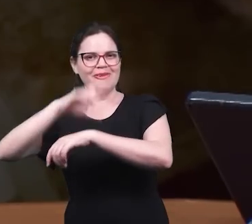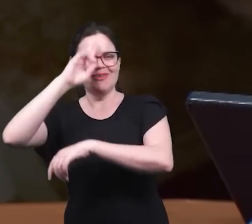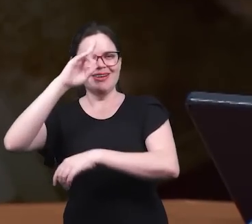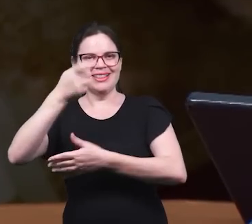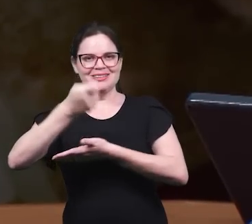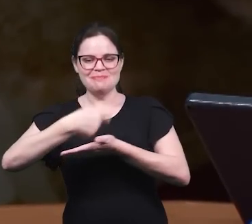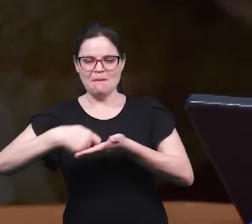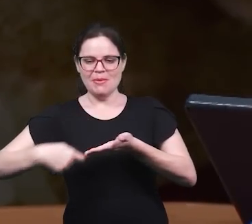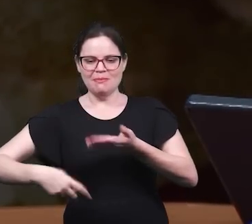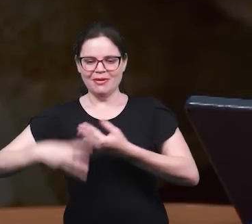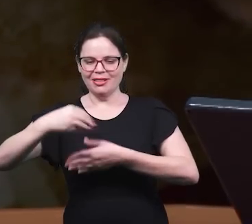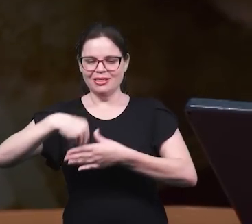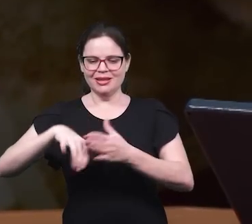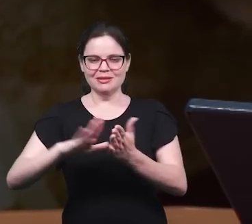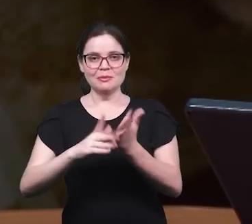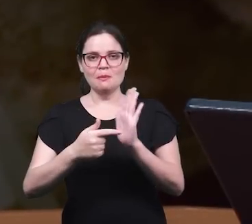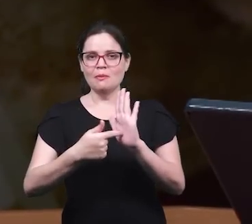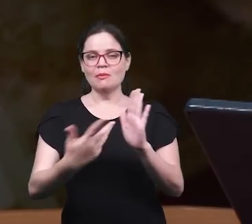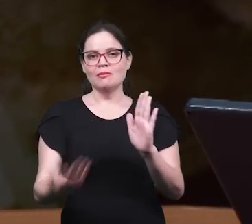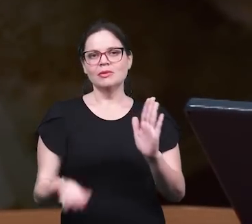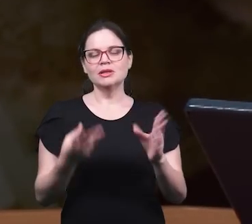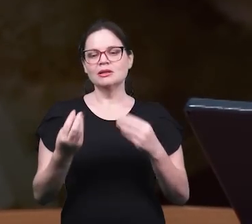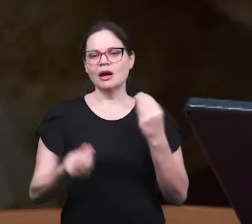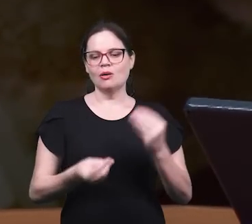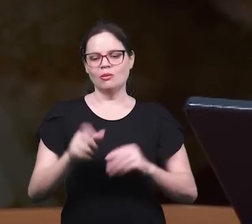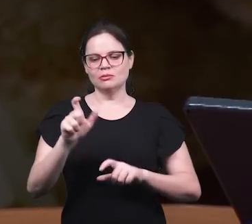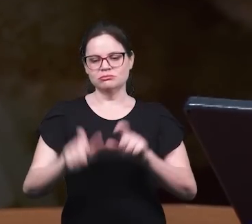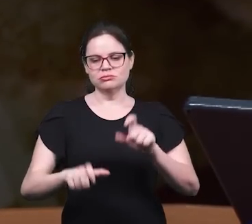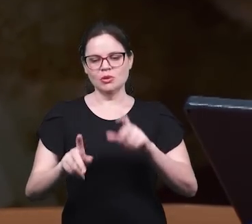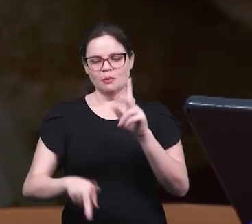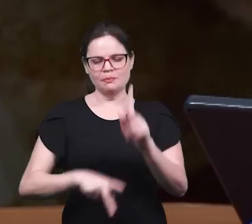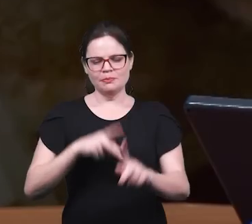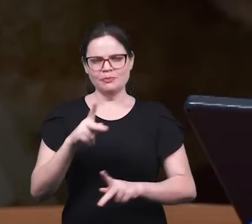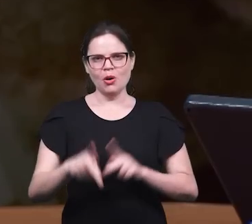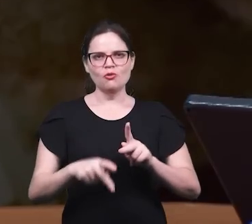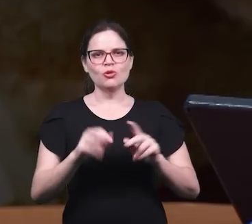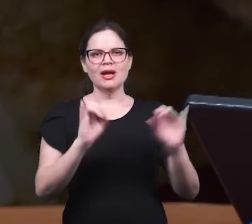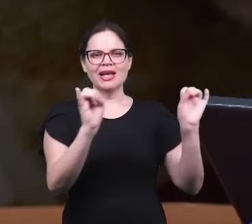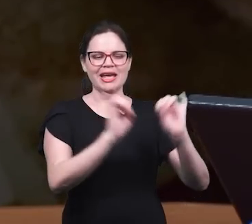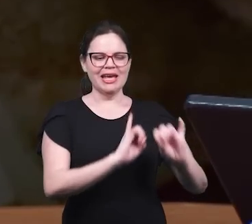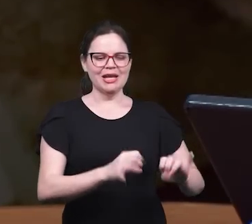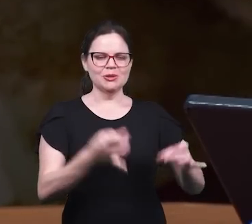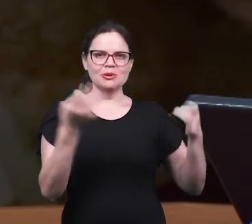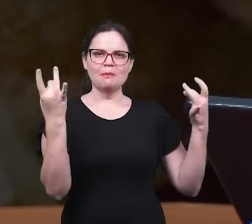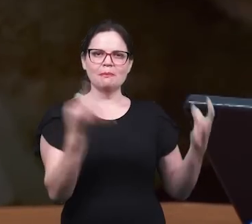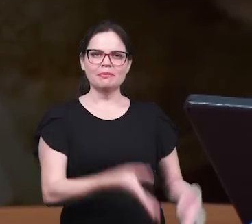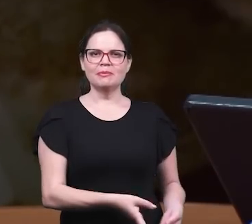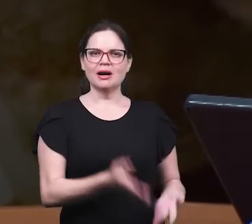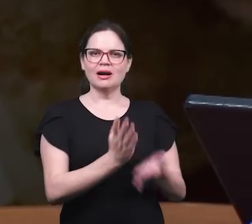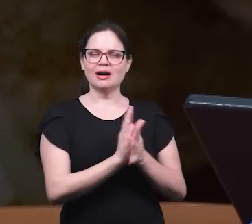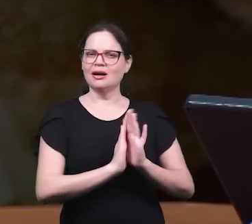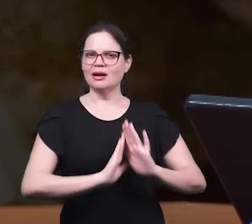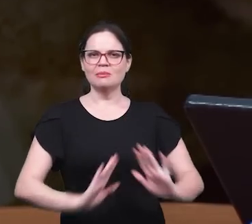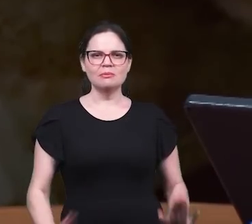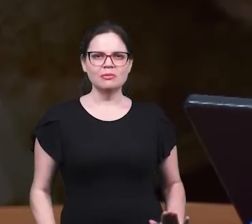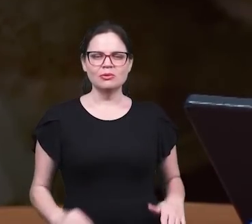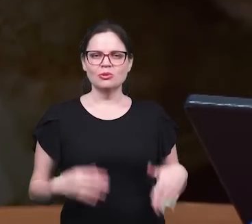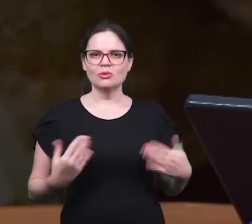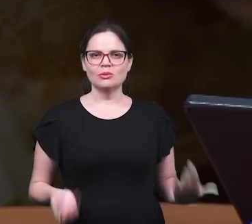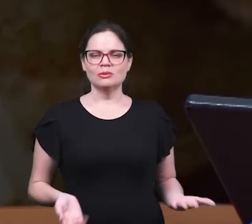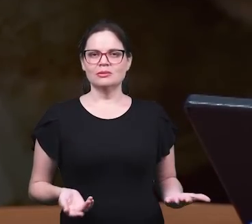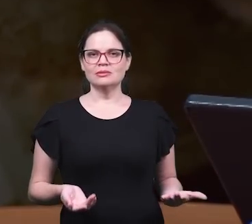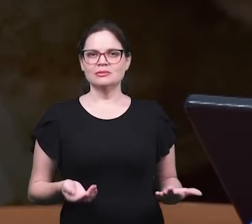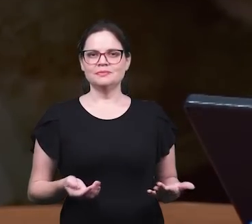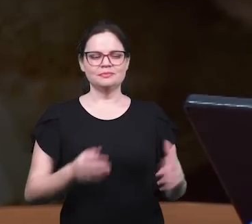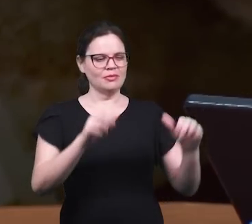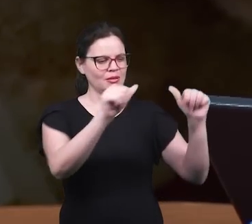palavra, registra aqui, então, um povo que deixou os ídolos, deixou a